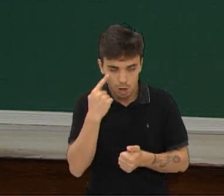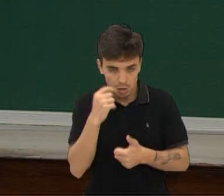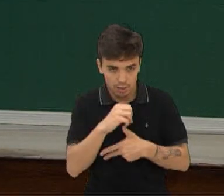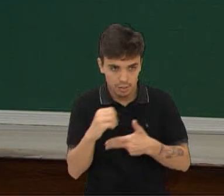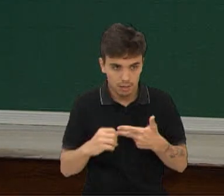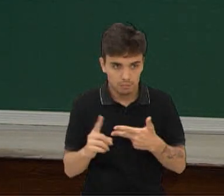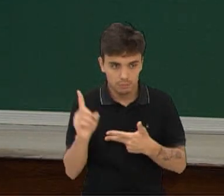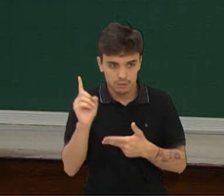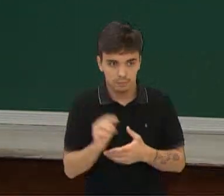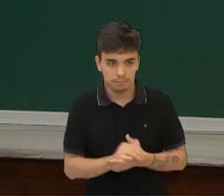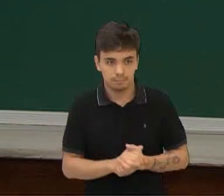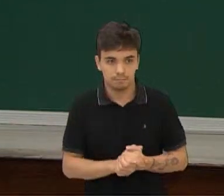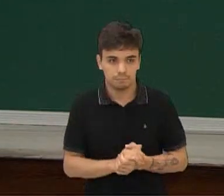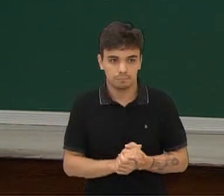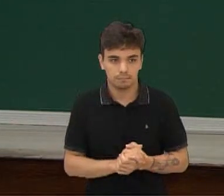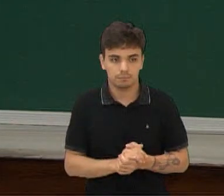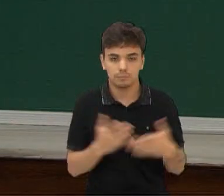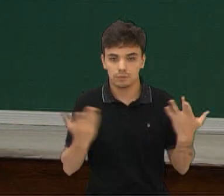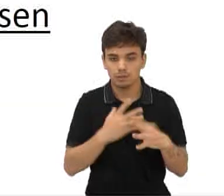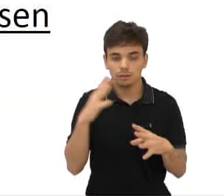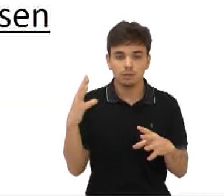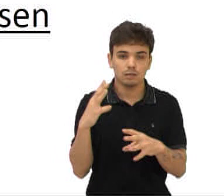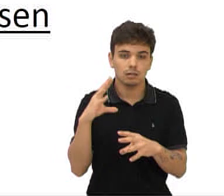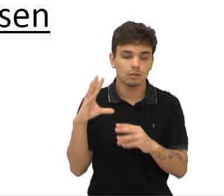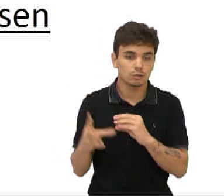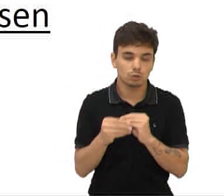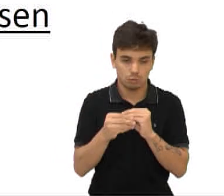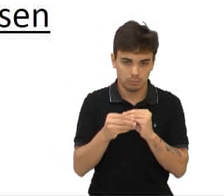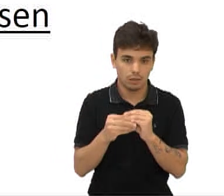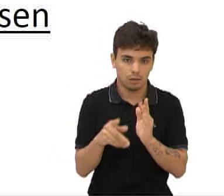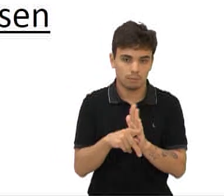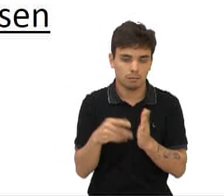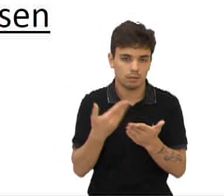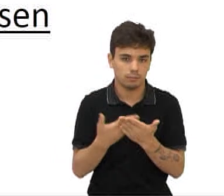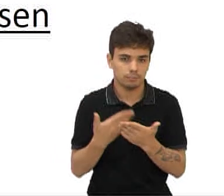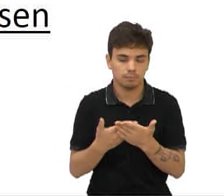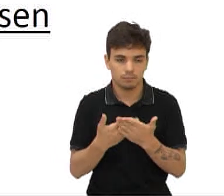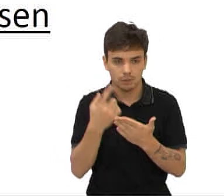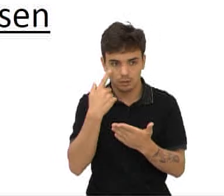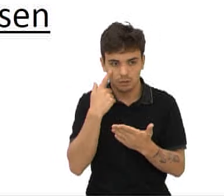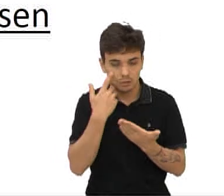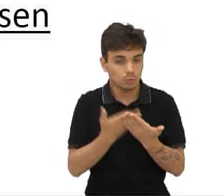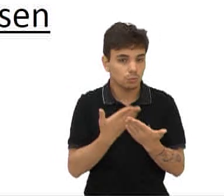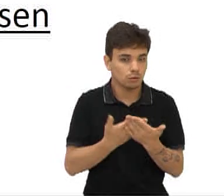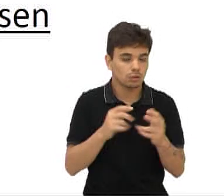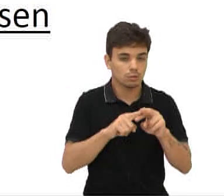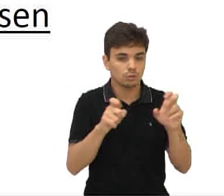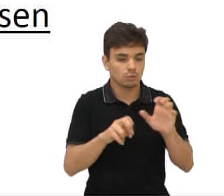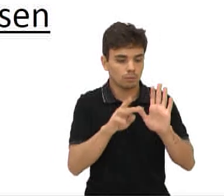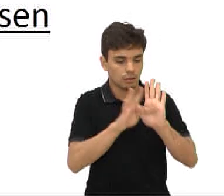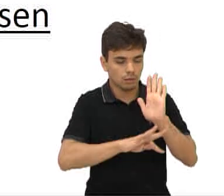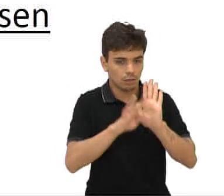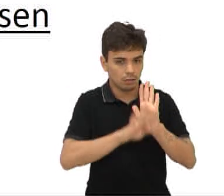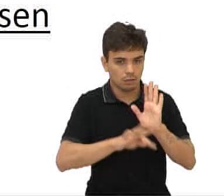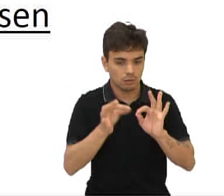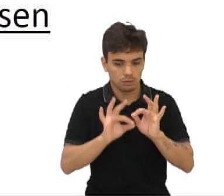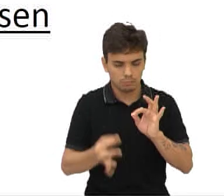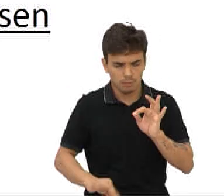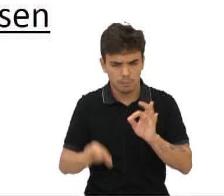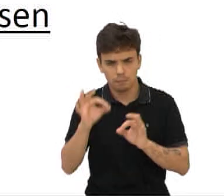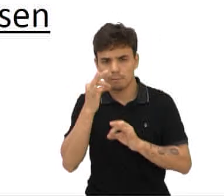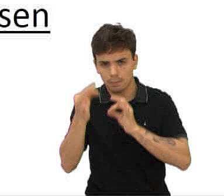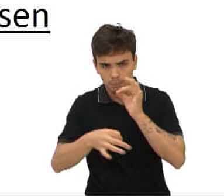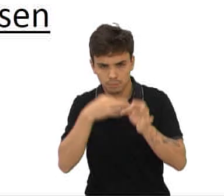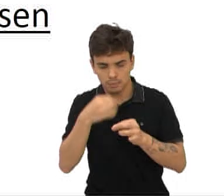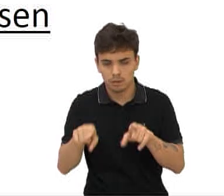tá bom? Vamos resumir? A gente estudou mais uma vez o texto dissertativo argumentativo, identificamos